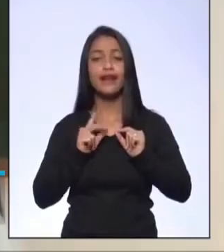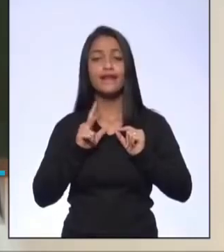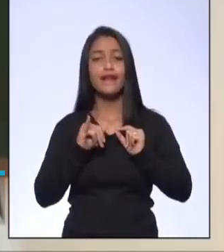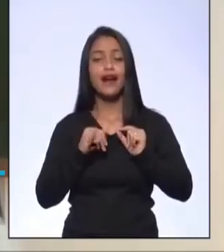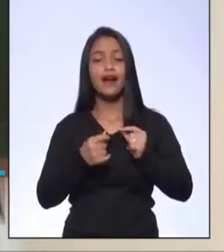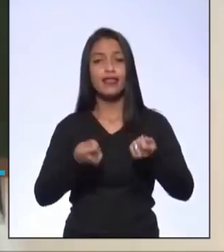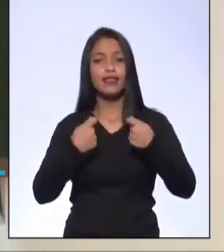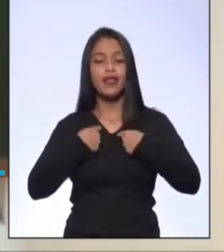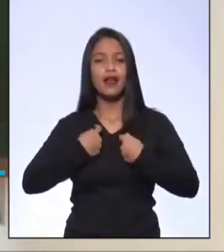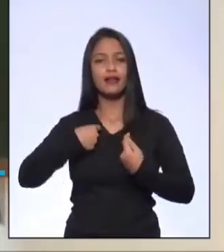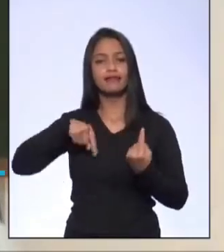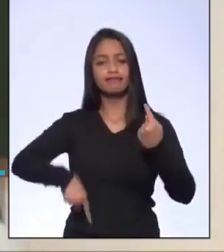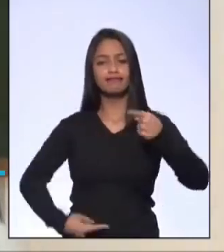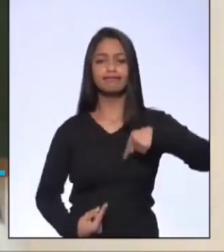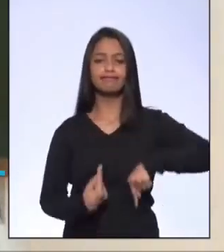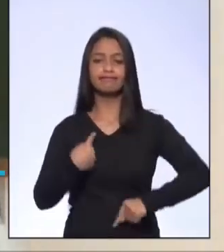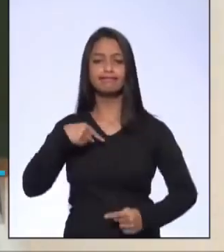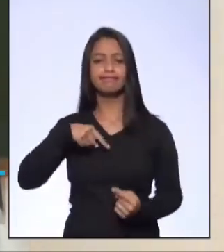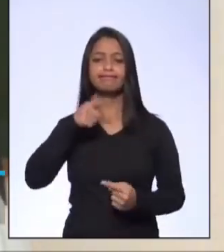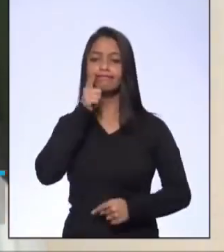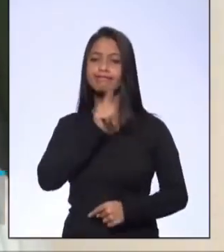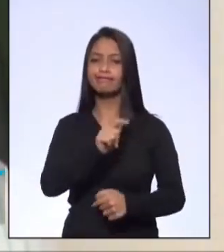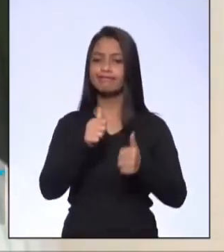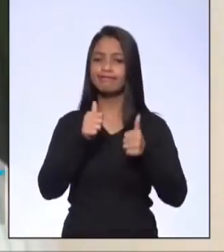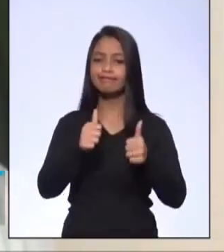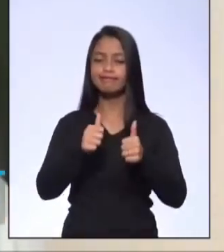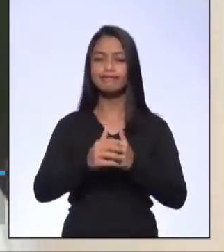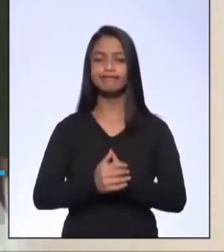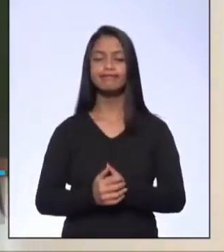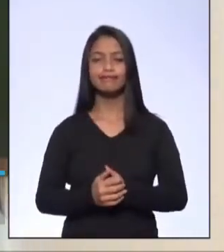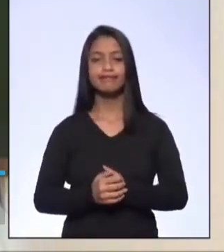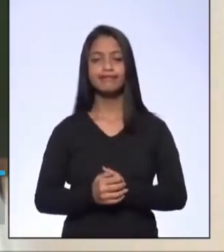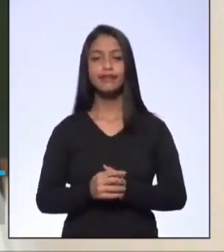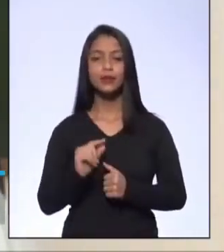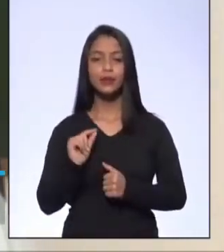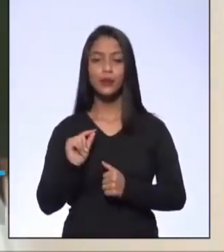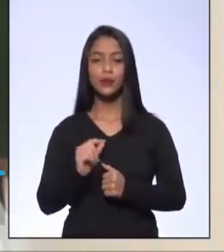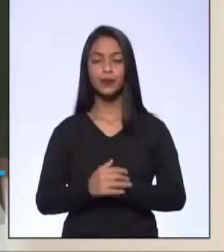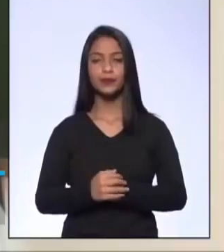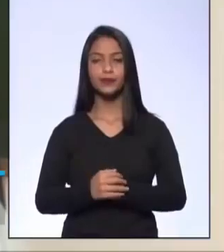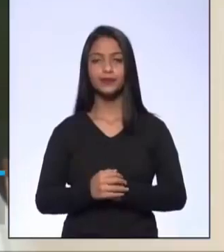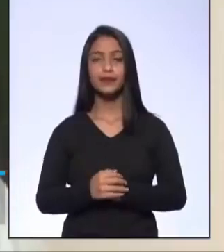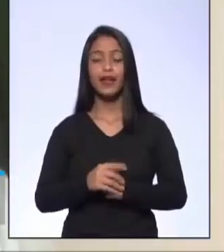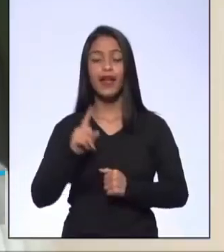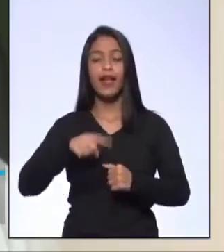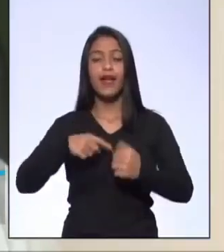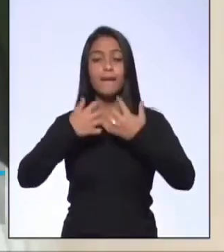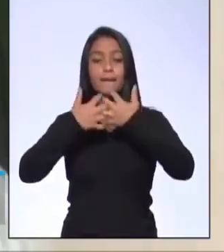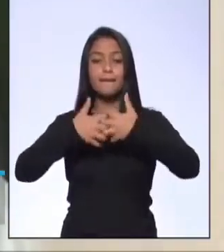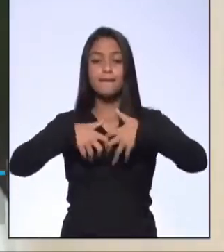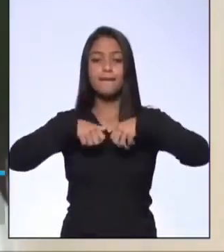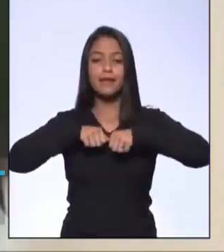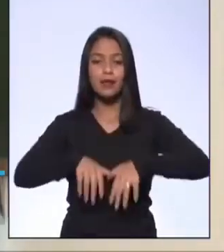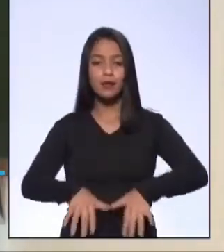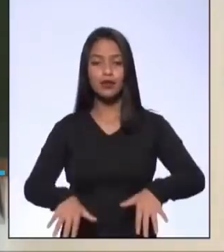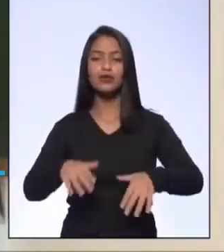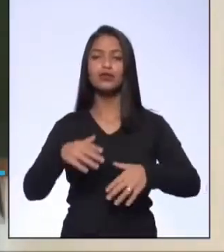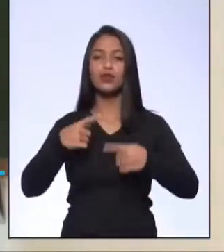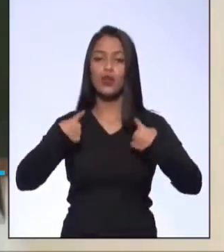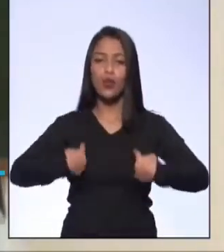corpo funcionar. A gente fala que vão trabalhar com o metabolismo do corpo, com